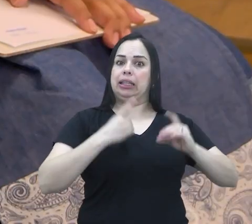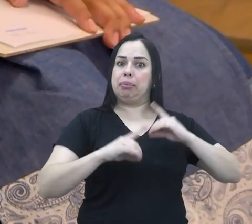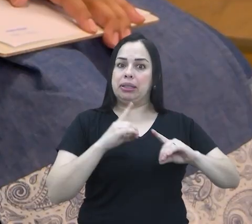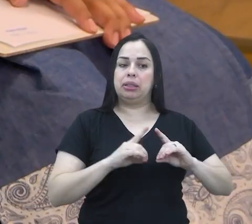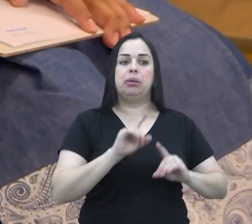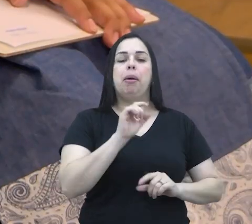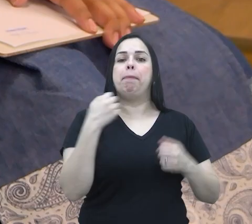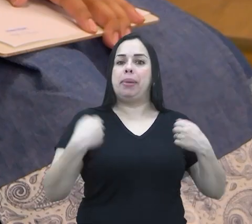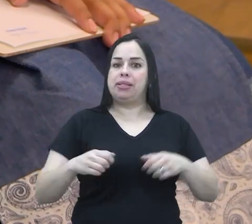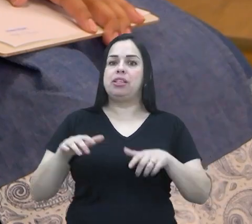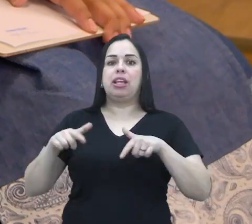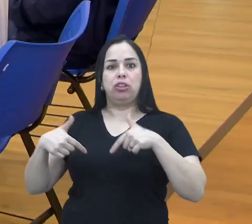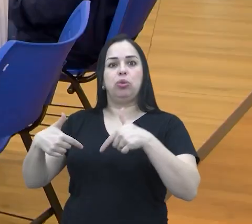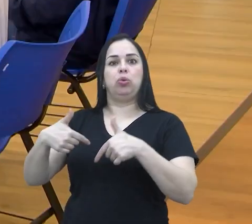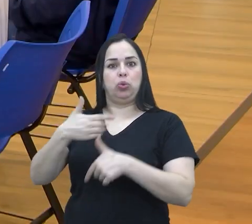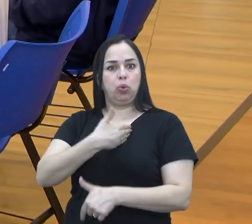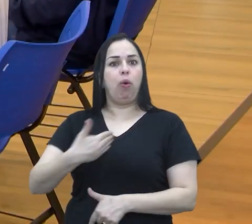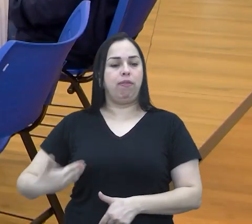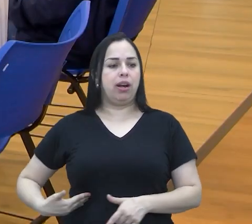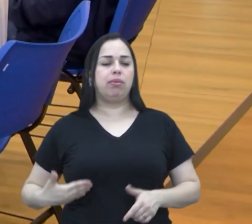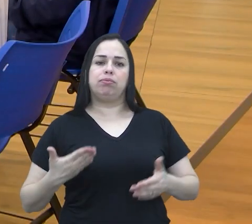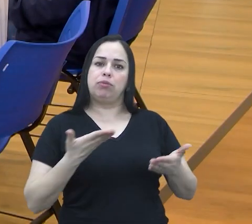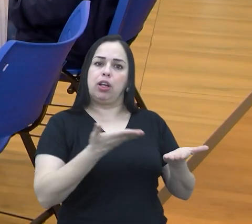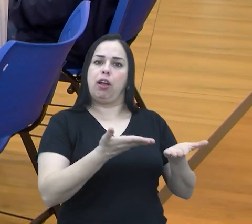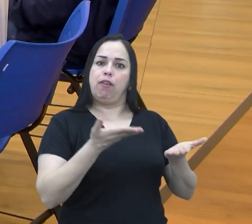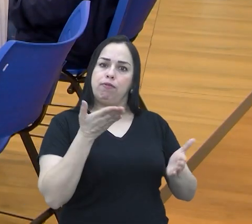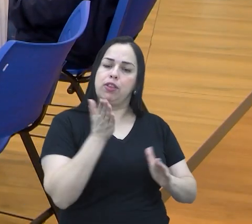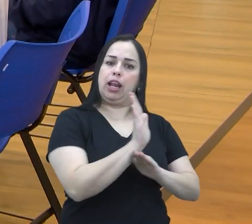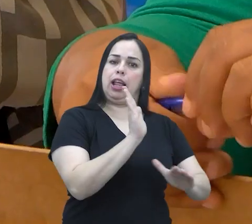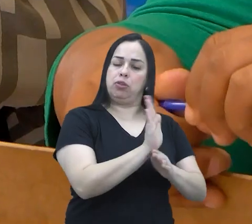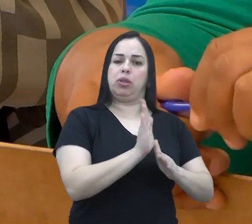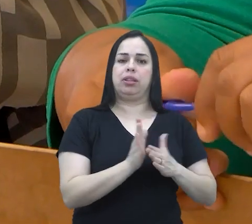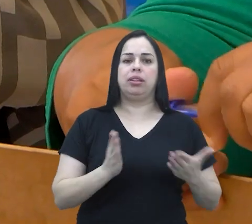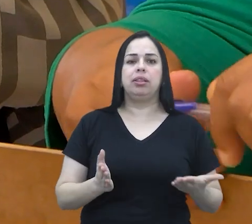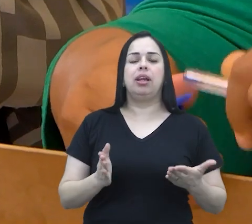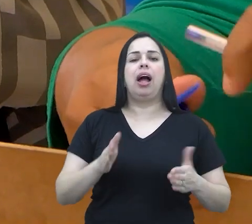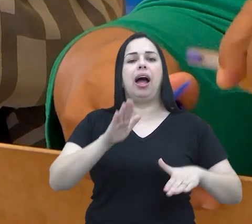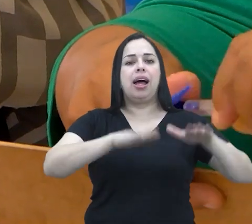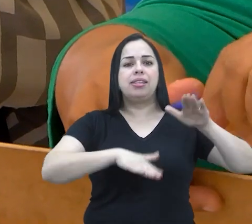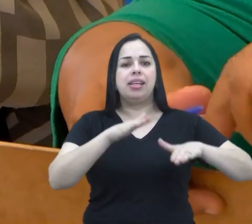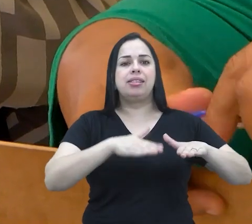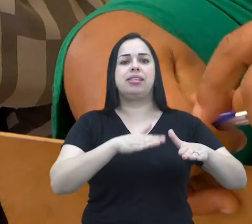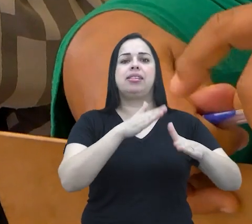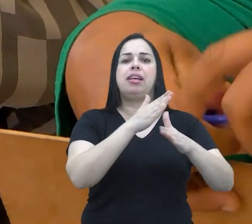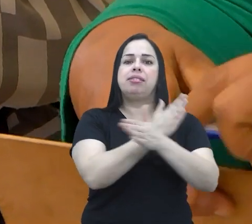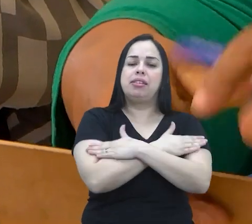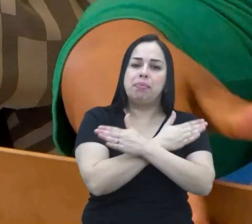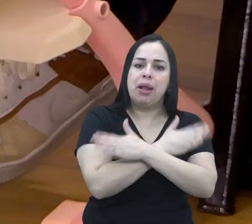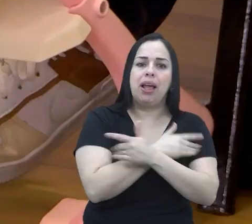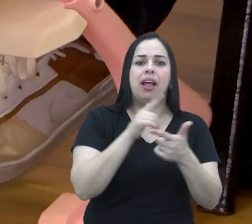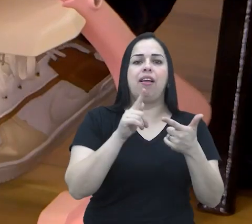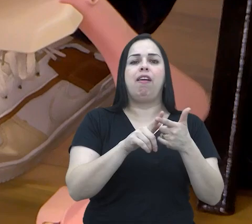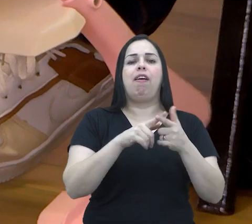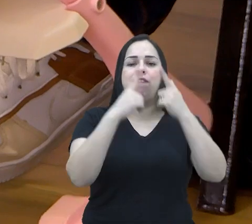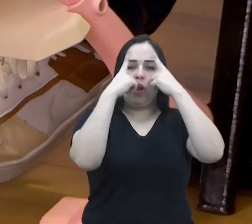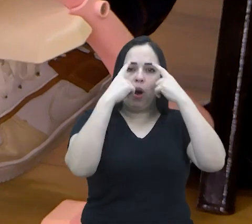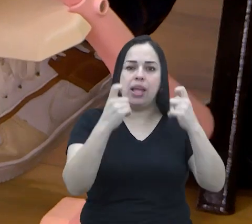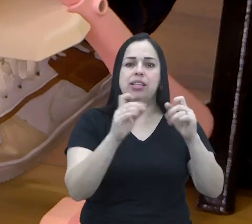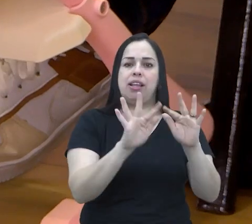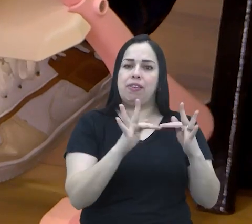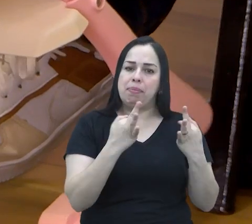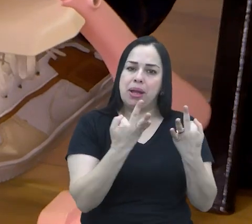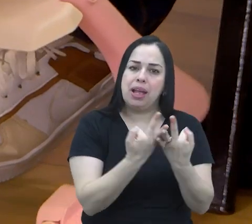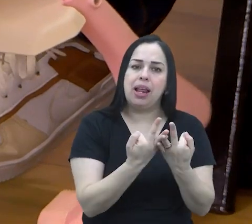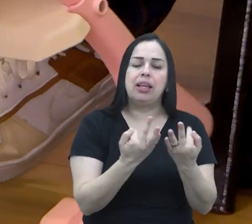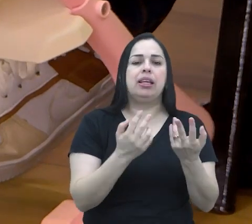Fatores sociais e econômicos contribuem para a incidência dos casos, como desemprego, violência doméstica, famílias